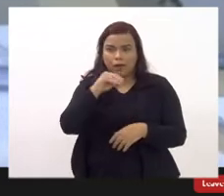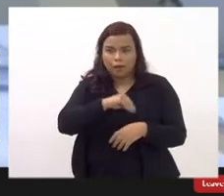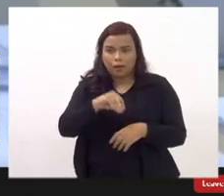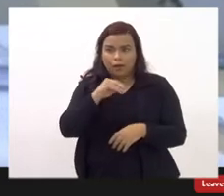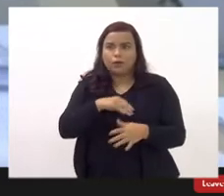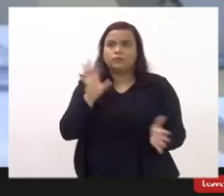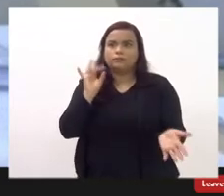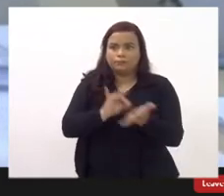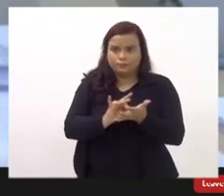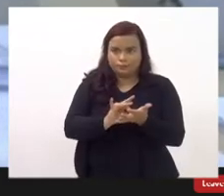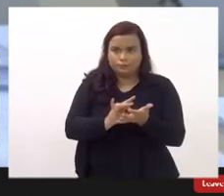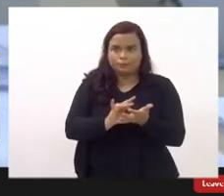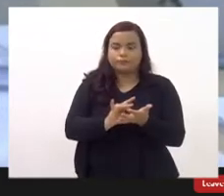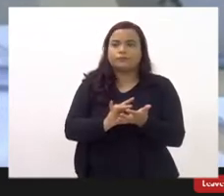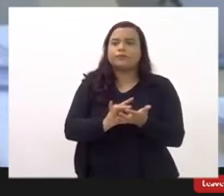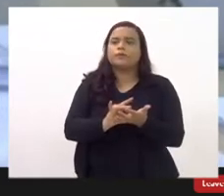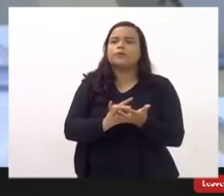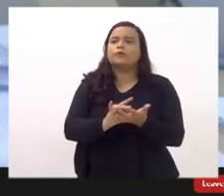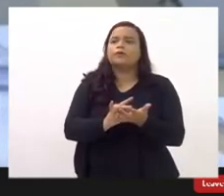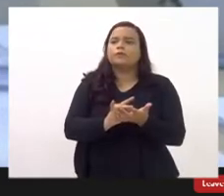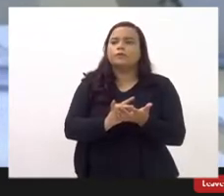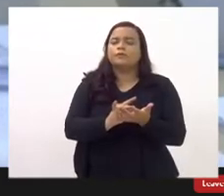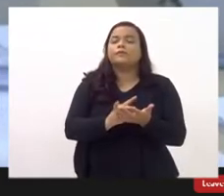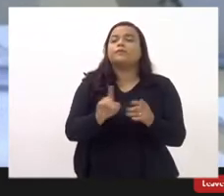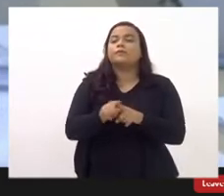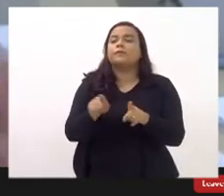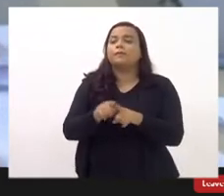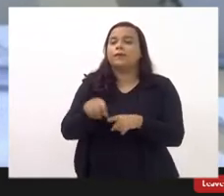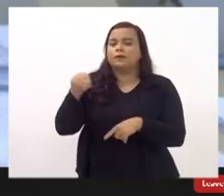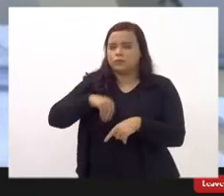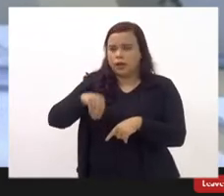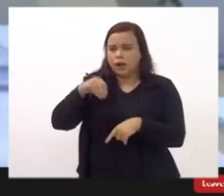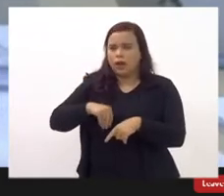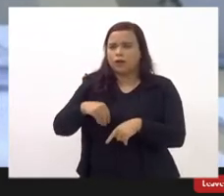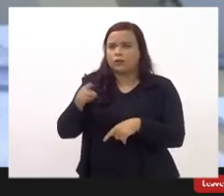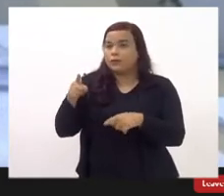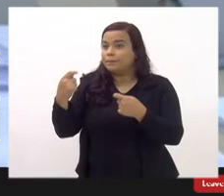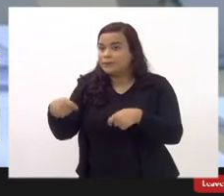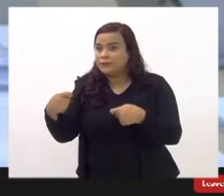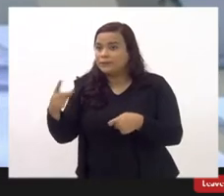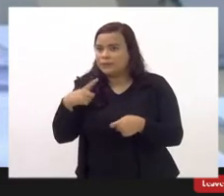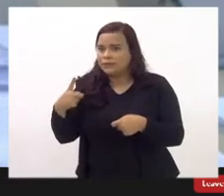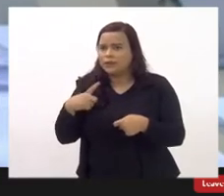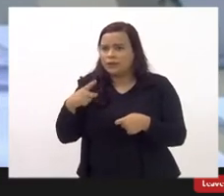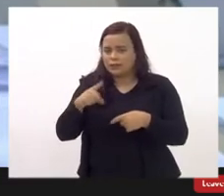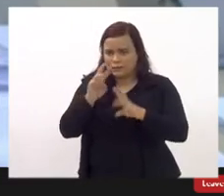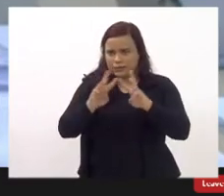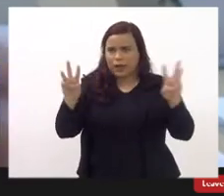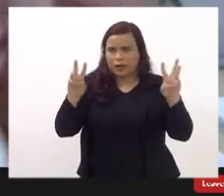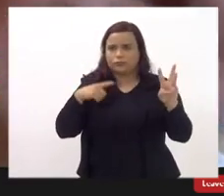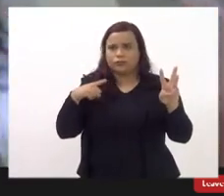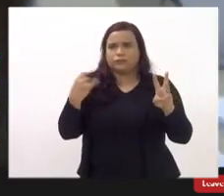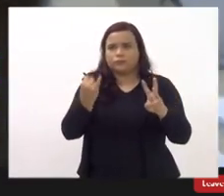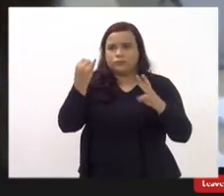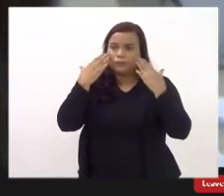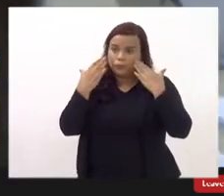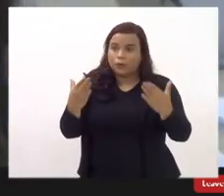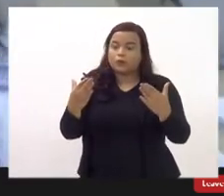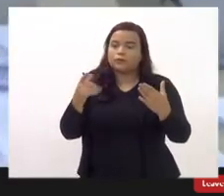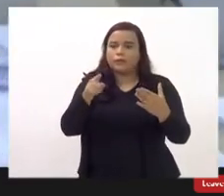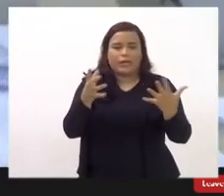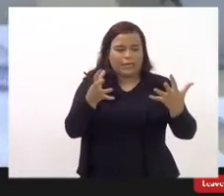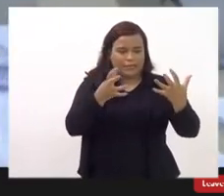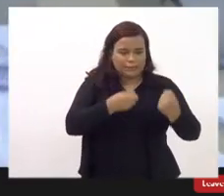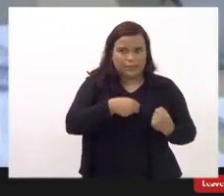real com o salário mínimo necessário. Vocês acessando o site, ele sempre faz essa comparação, é muito importante, porque uma coisa é o que você recebe,